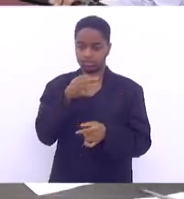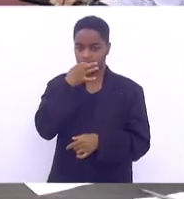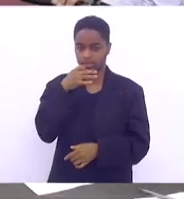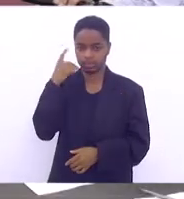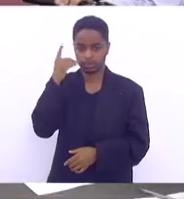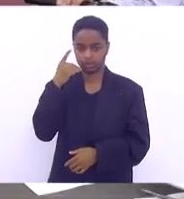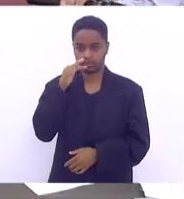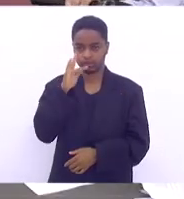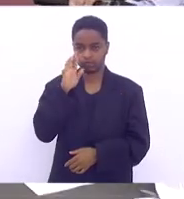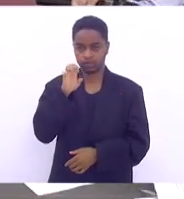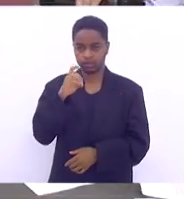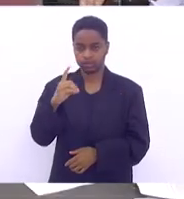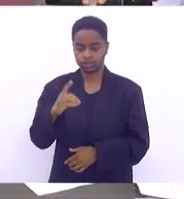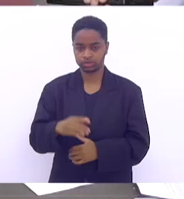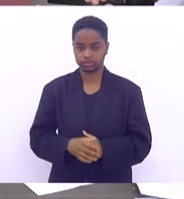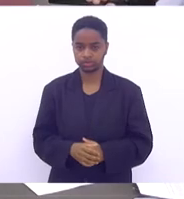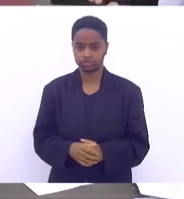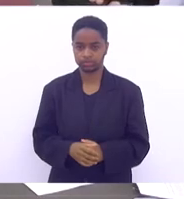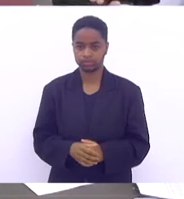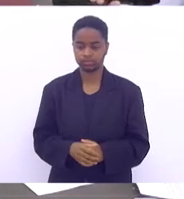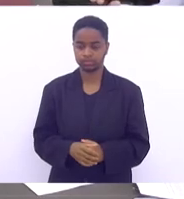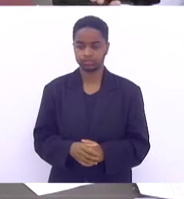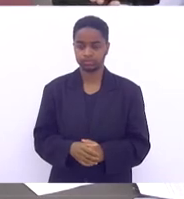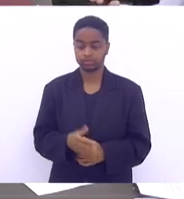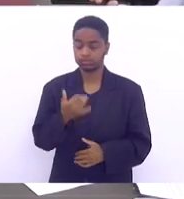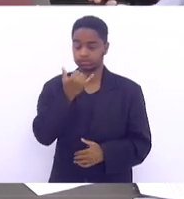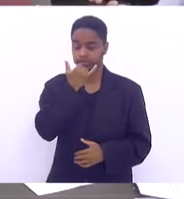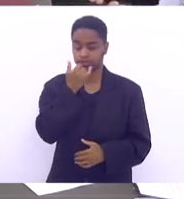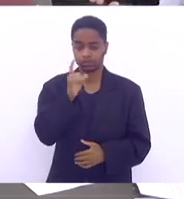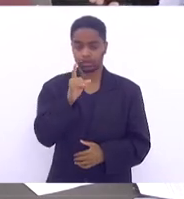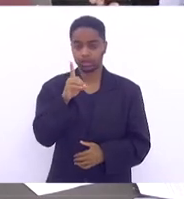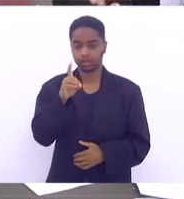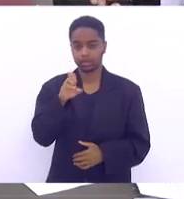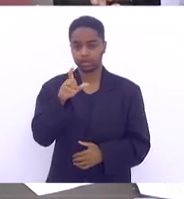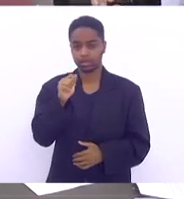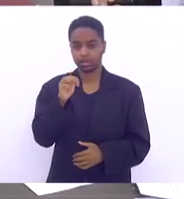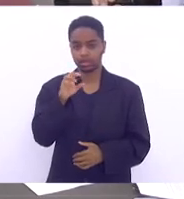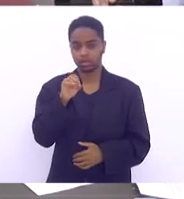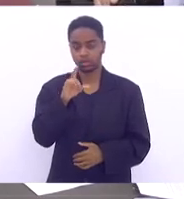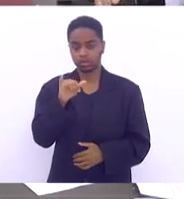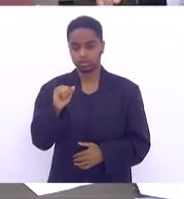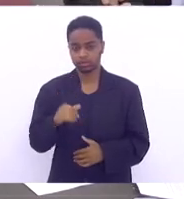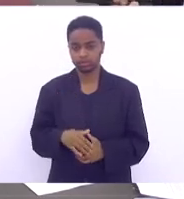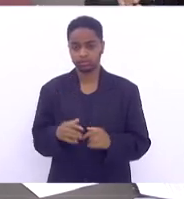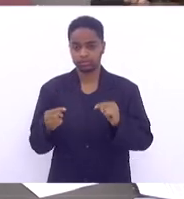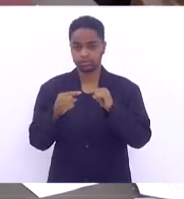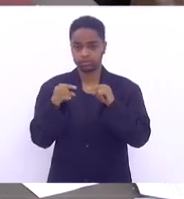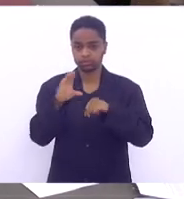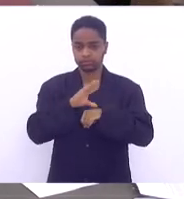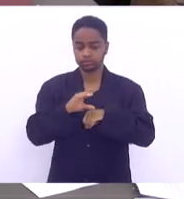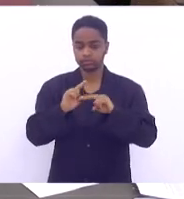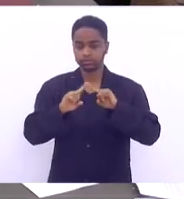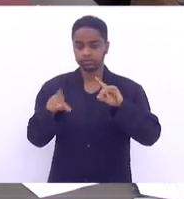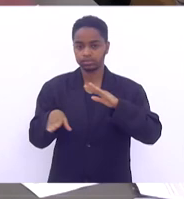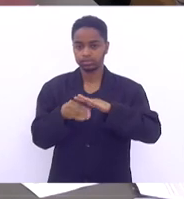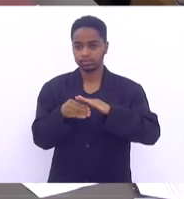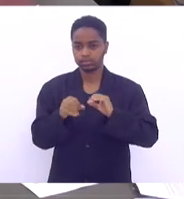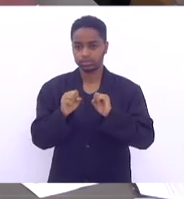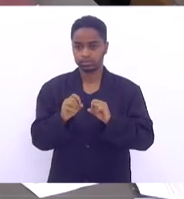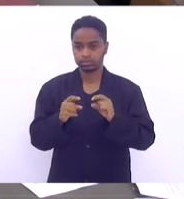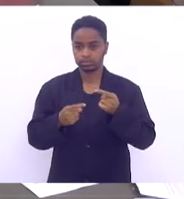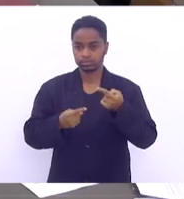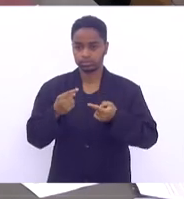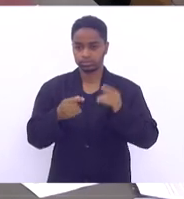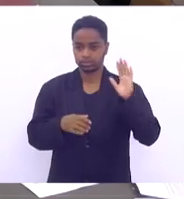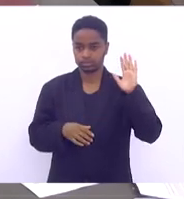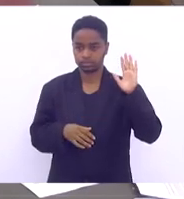Pacheco, 21 não, da pauta. Isso. Desculpa, deputado Guilherme Delaroli. Pela constitucionalidade com emenda. Para discutir, presidente.